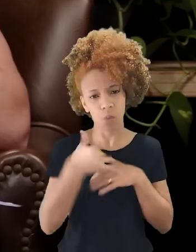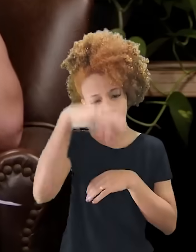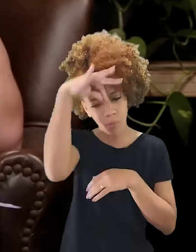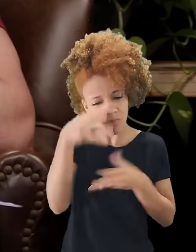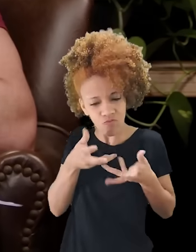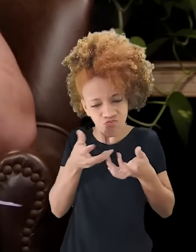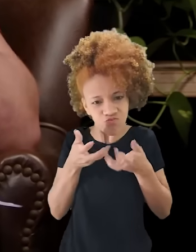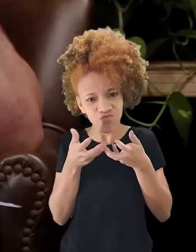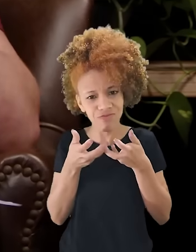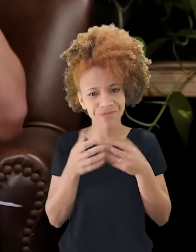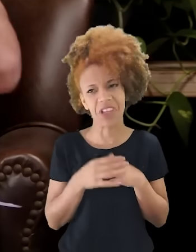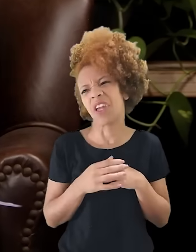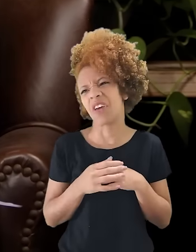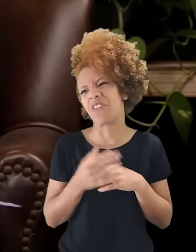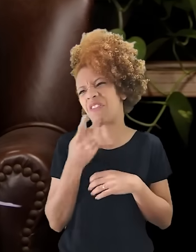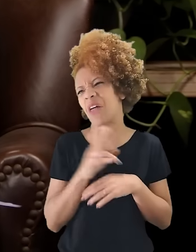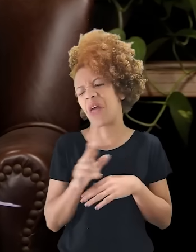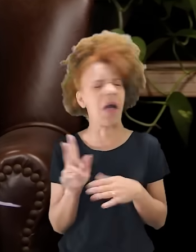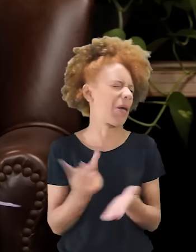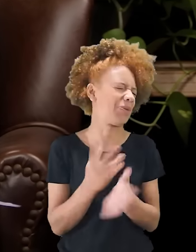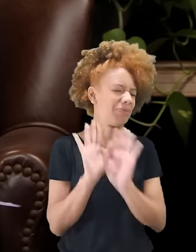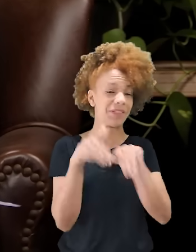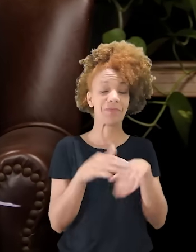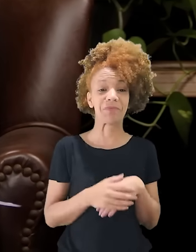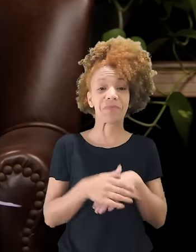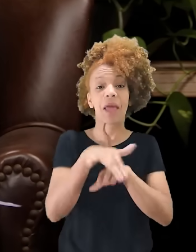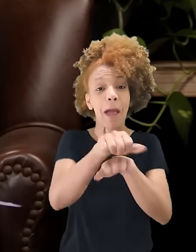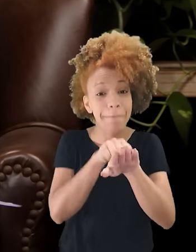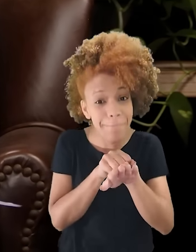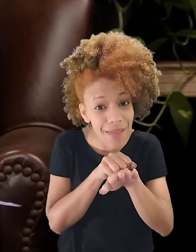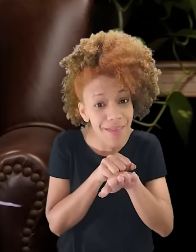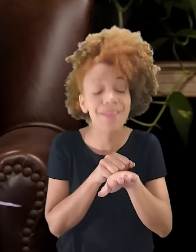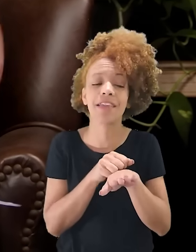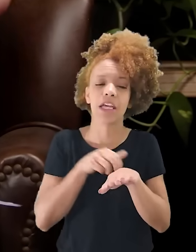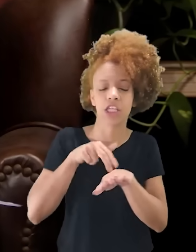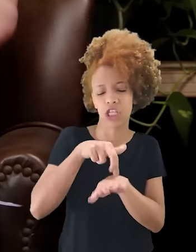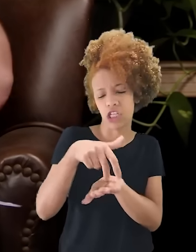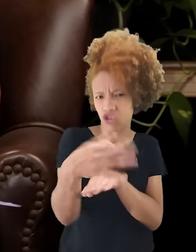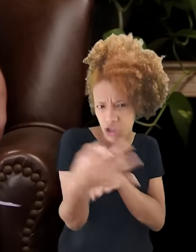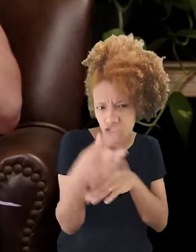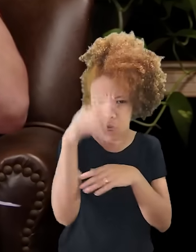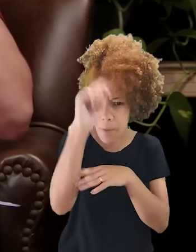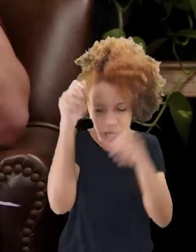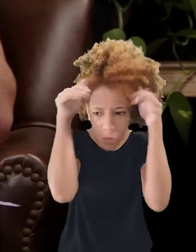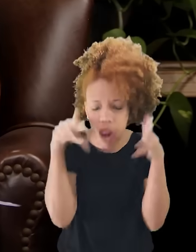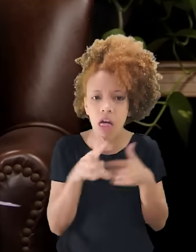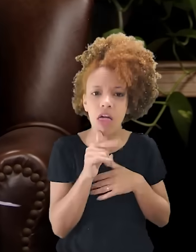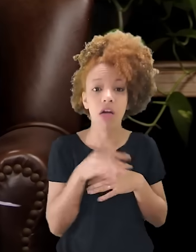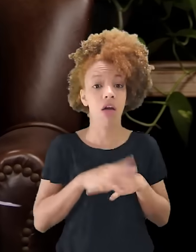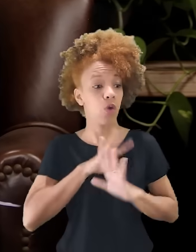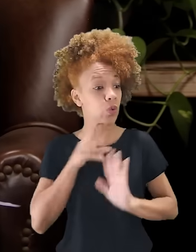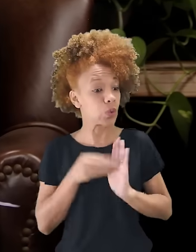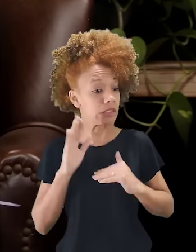é i falar um temo errado mas ainda bem que fale a meia que que ela não escorrega o boné que é resistente água então eles têm toda uma